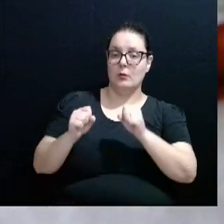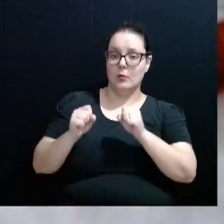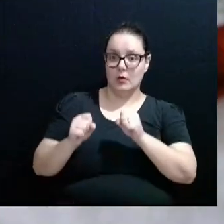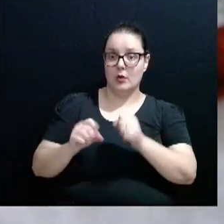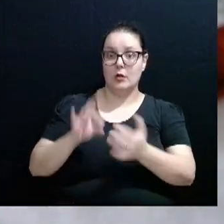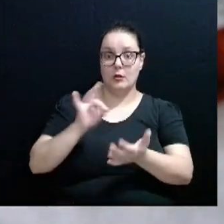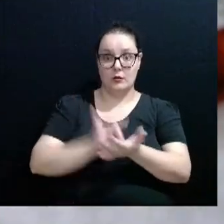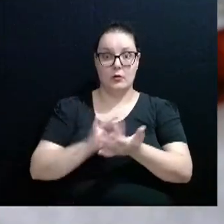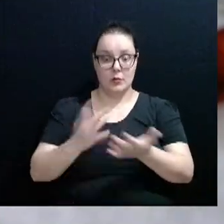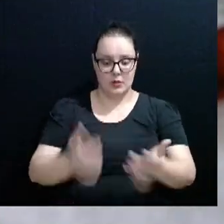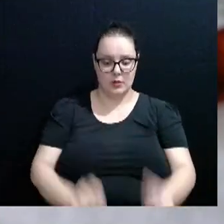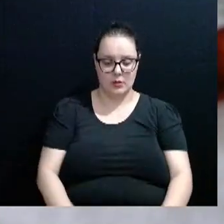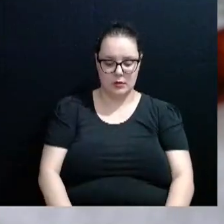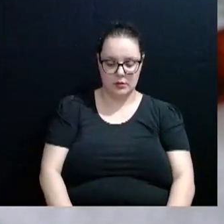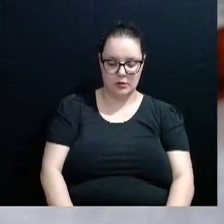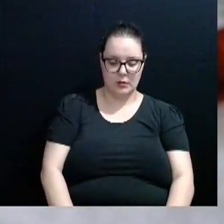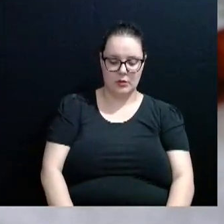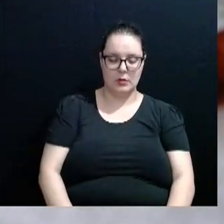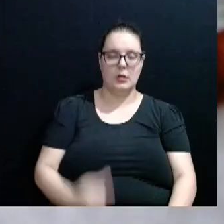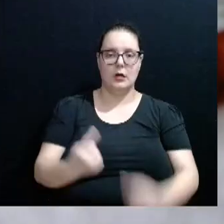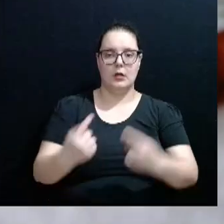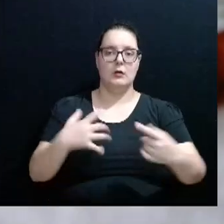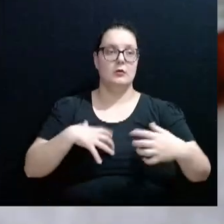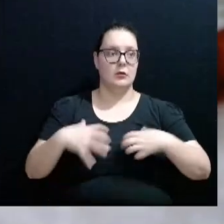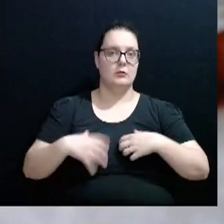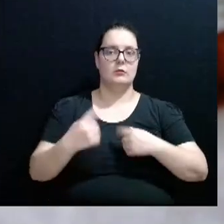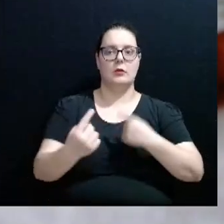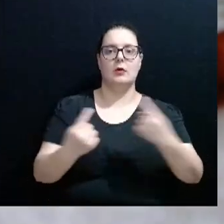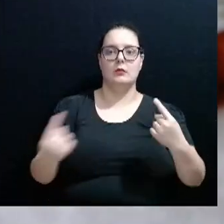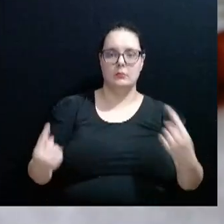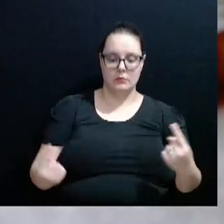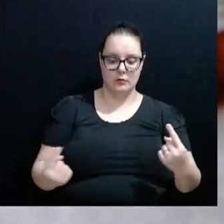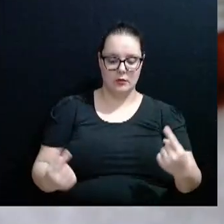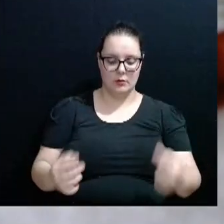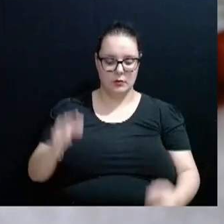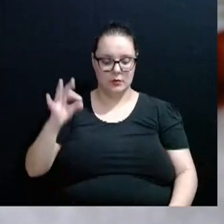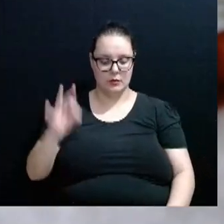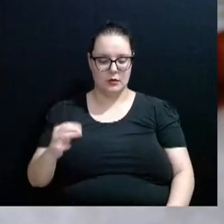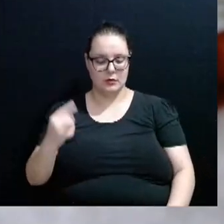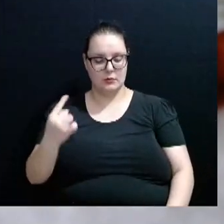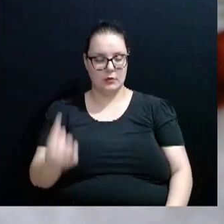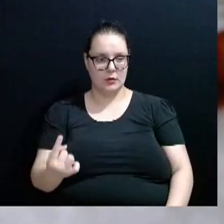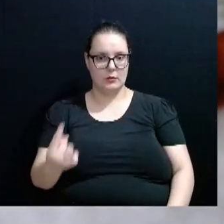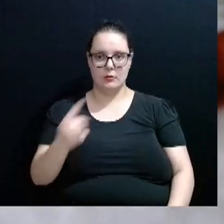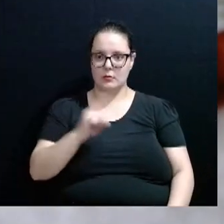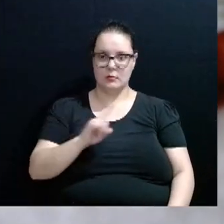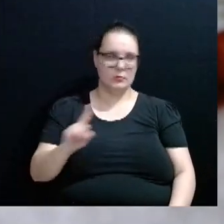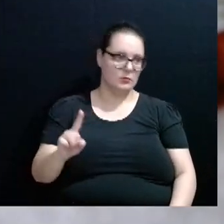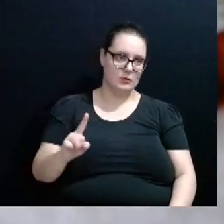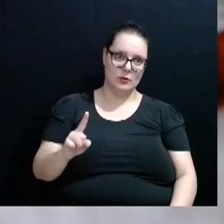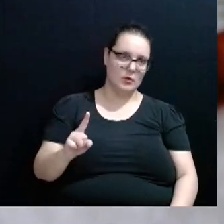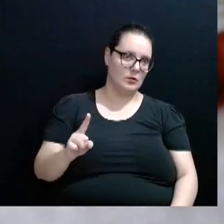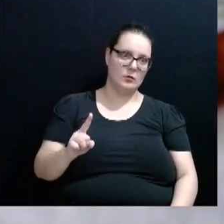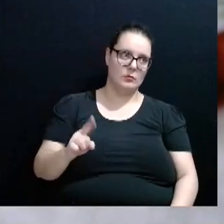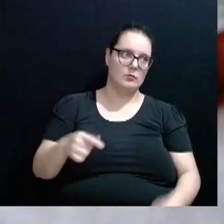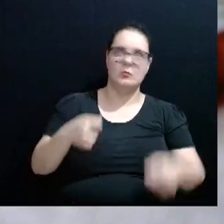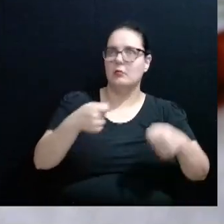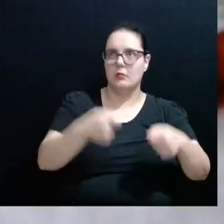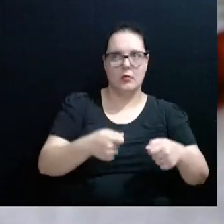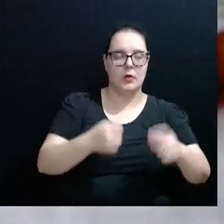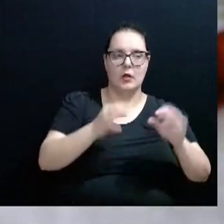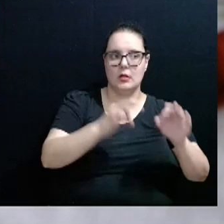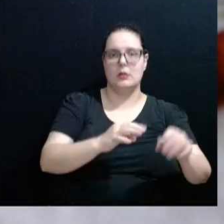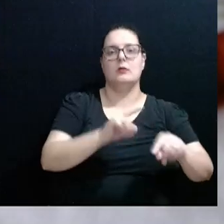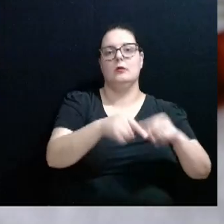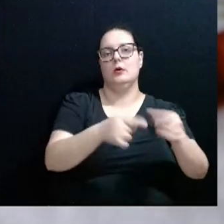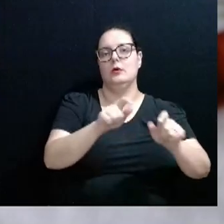cada organismo é único, né? Então, assim, o que deu certo para um, não obrigatoriamente vai dar certo para outra pessoa,